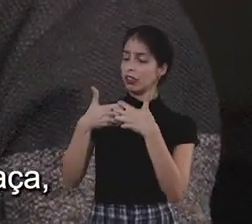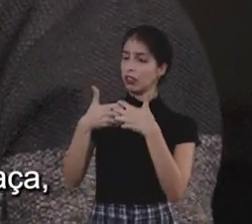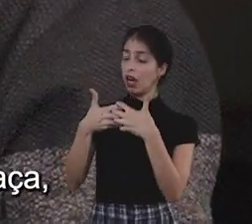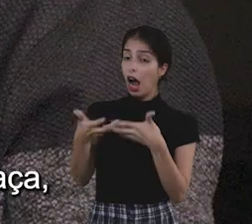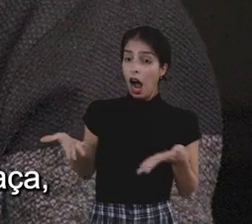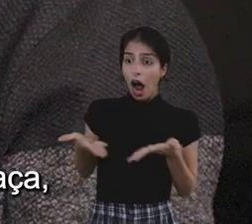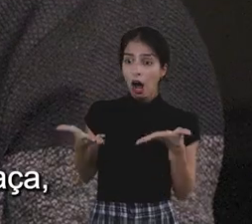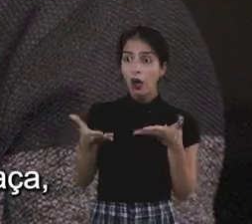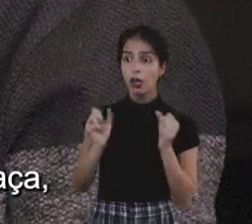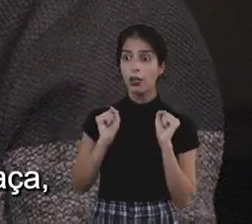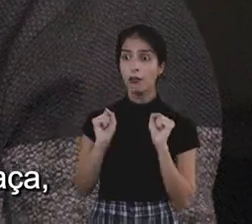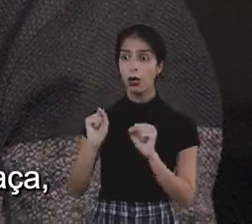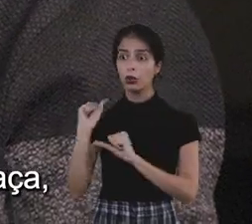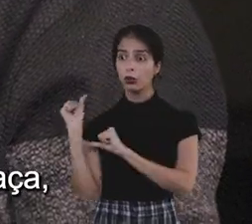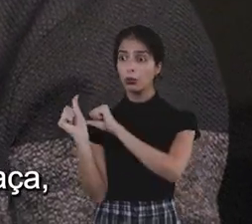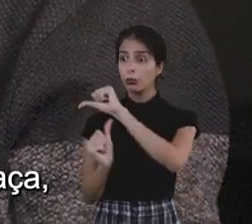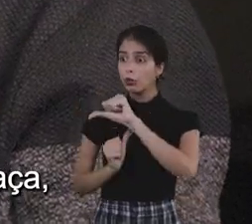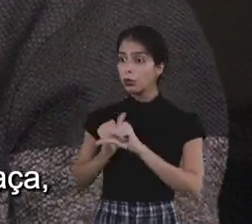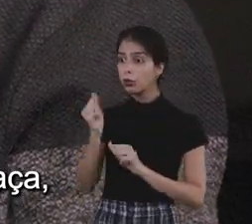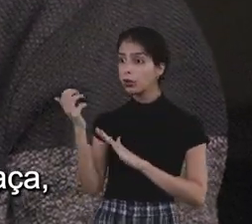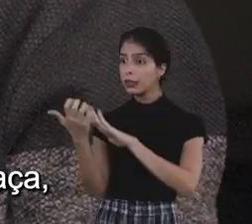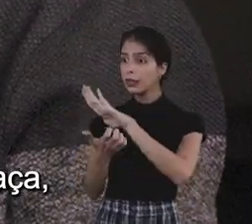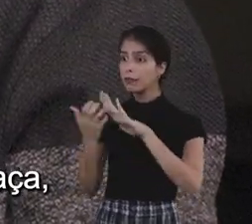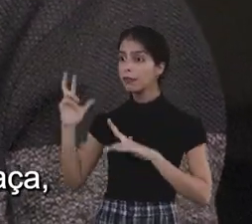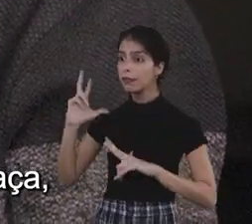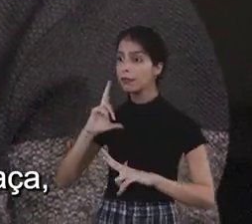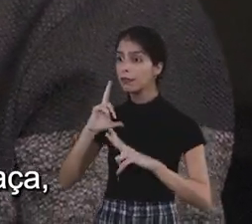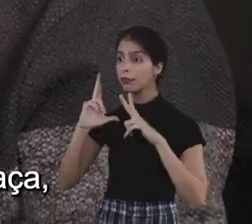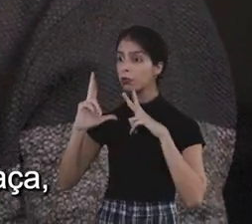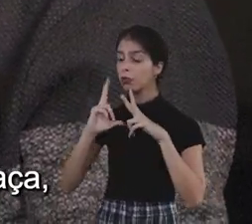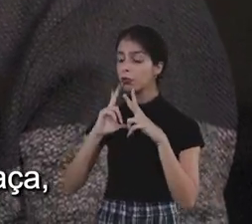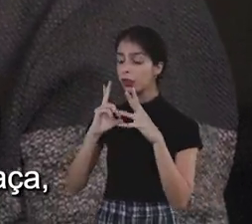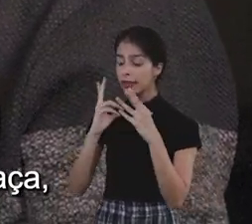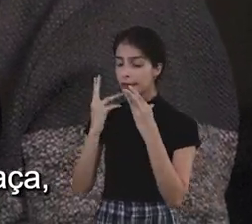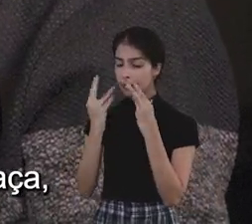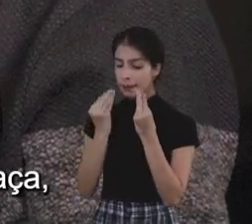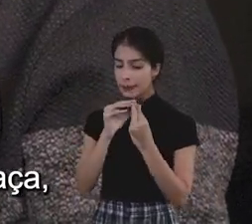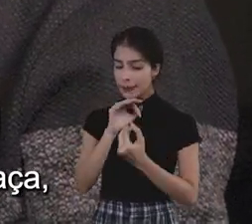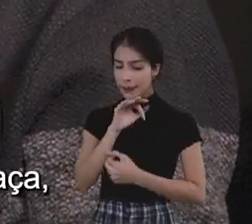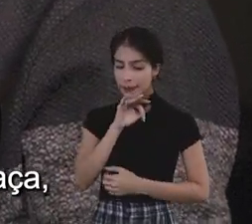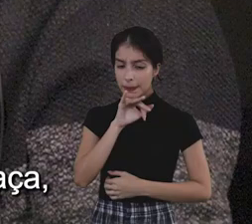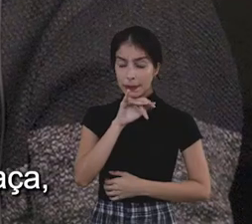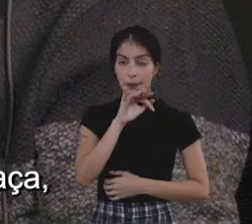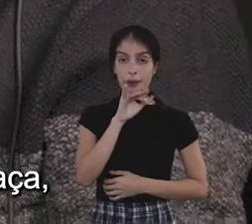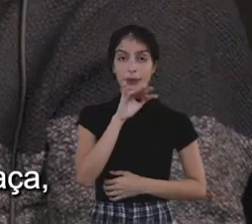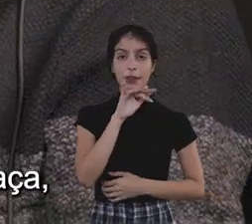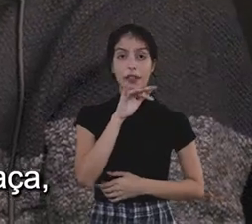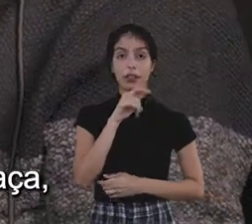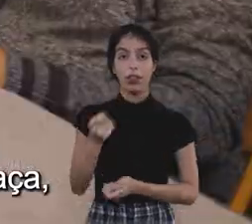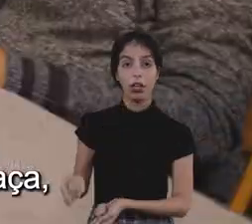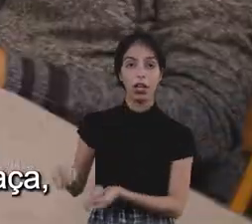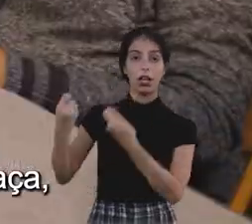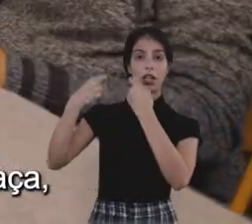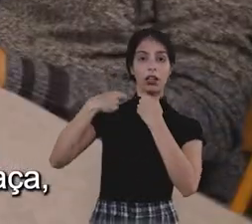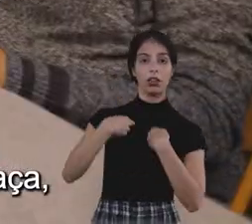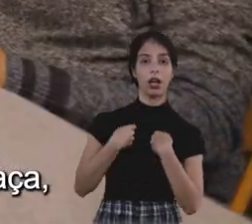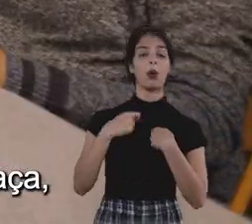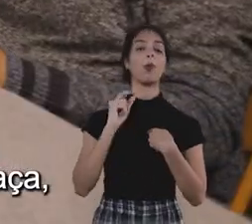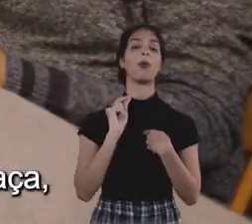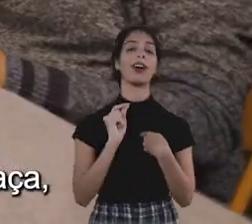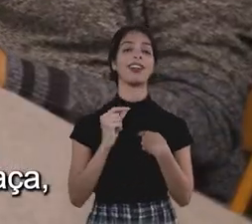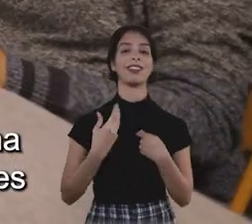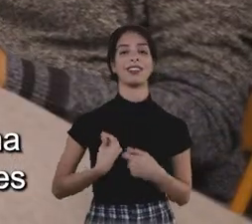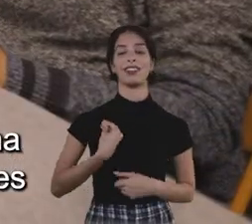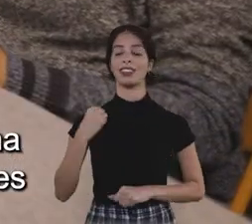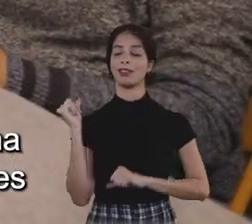essa previsibilidade isso pode est ruindo uhum então é uma coisa que depois que acontece essa